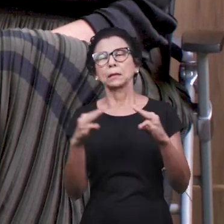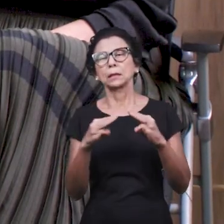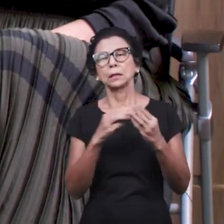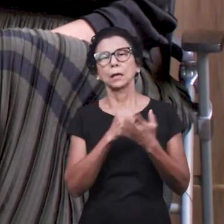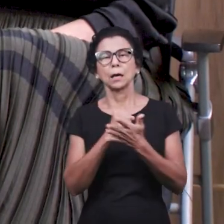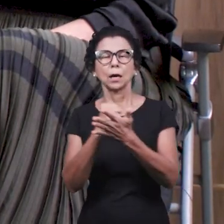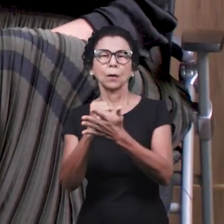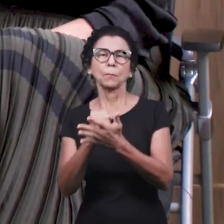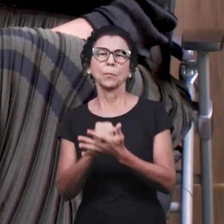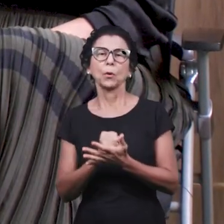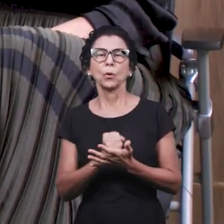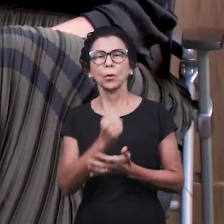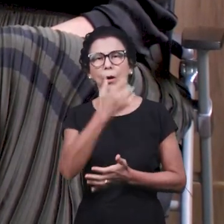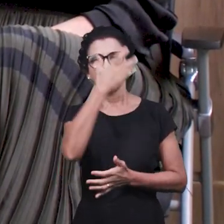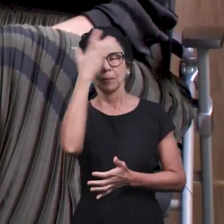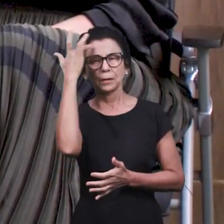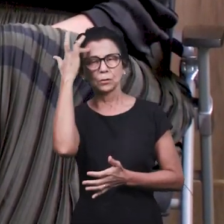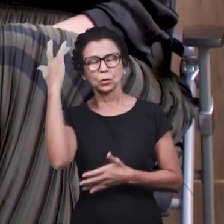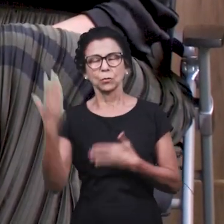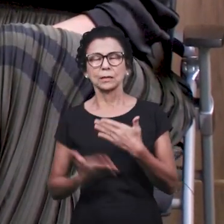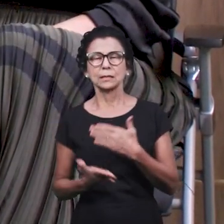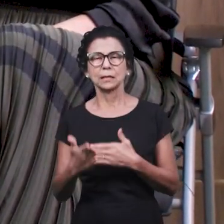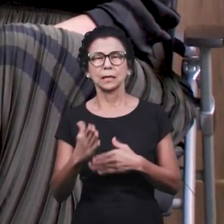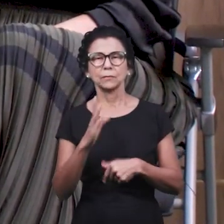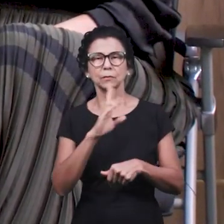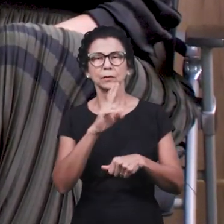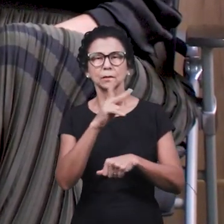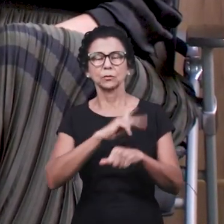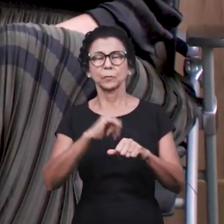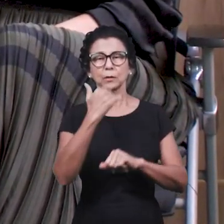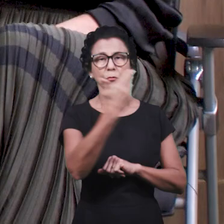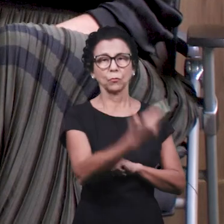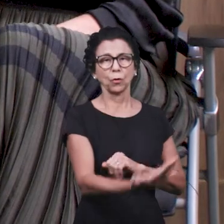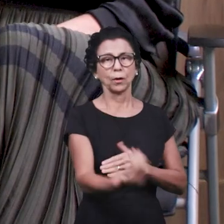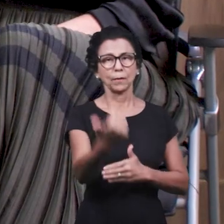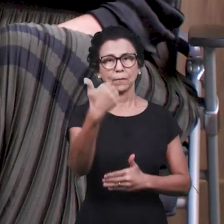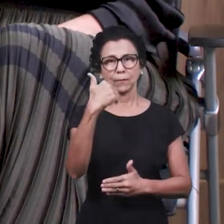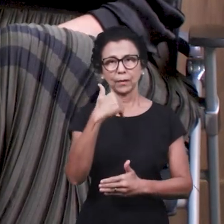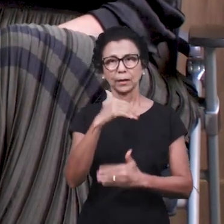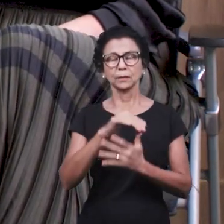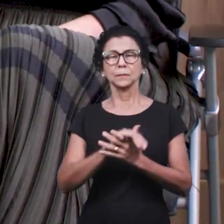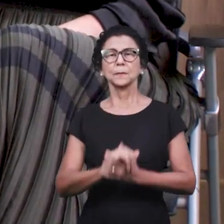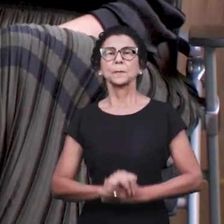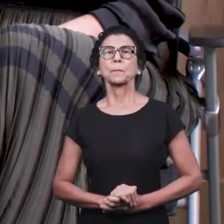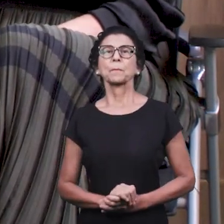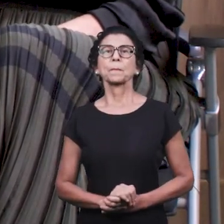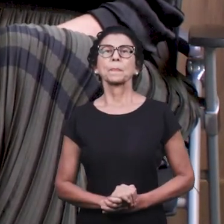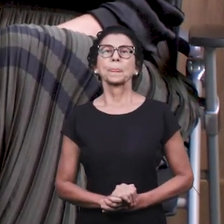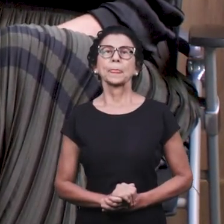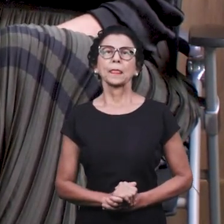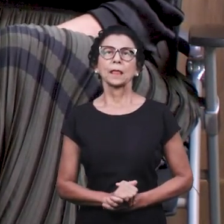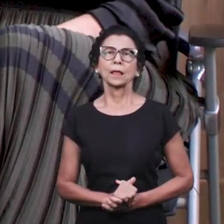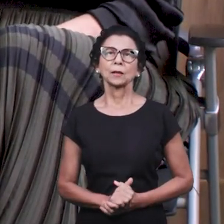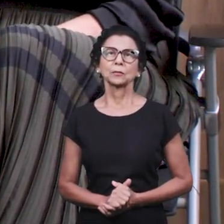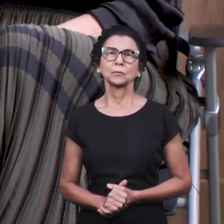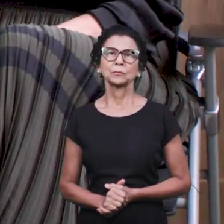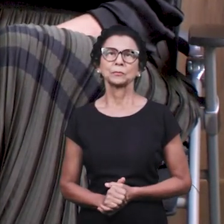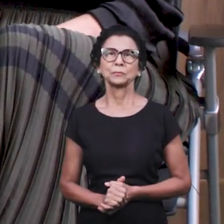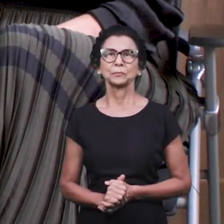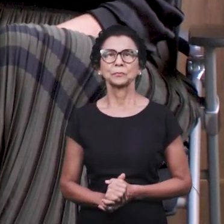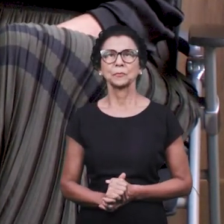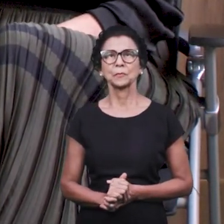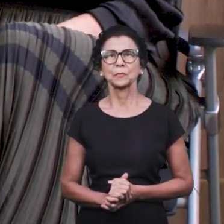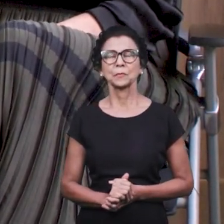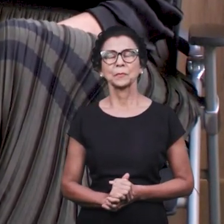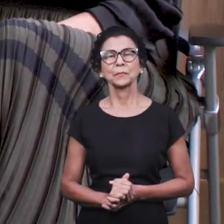na tradução nos seminários e também pelo YouTube. E eu terminei o ensino médio ano passado, então agora no próximo semestre eu